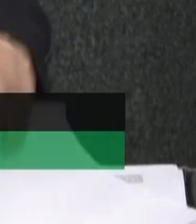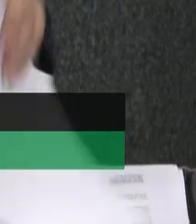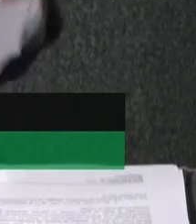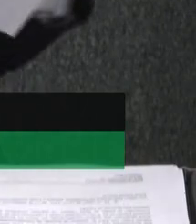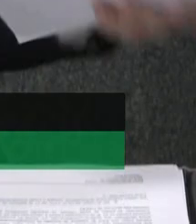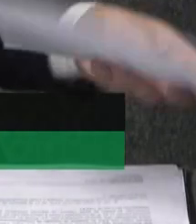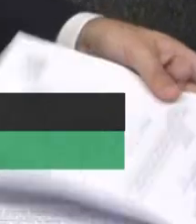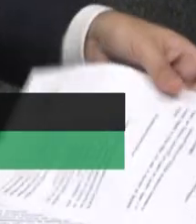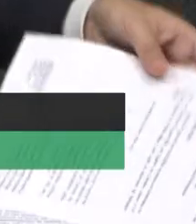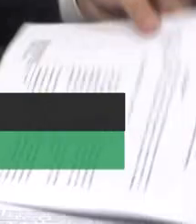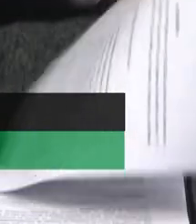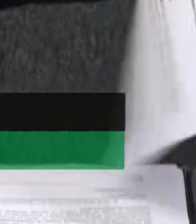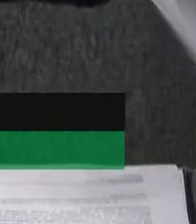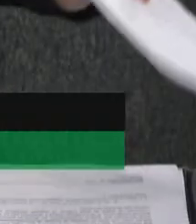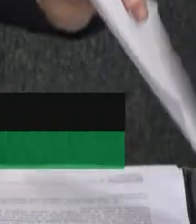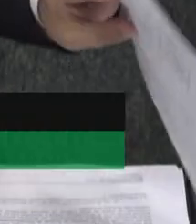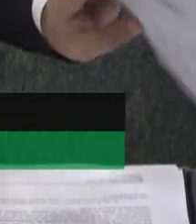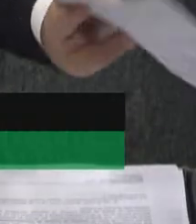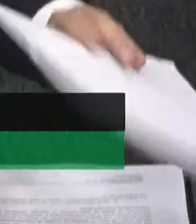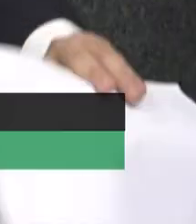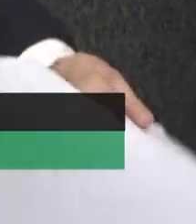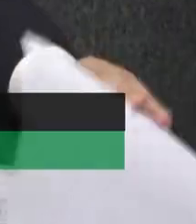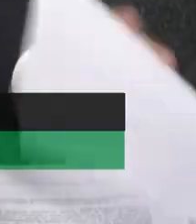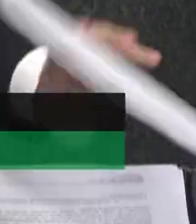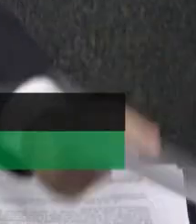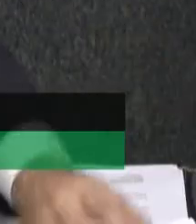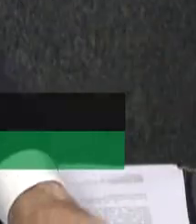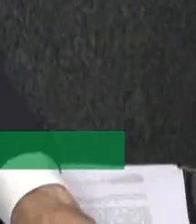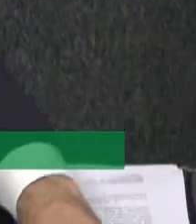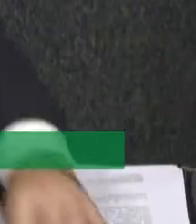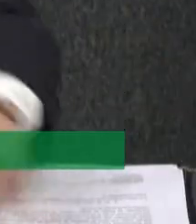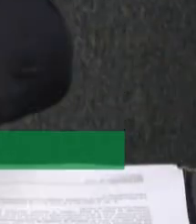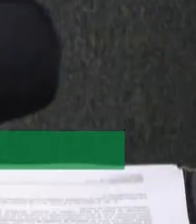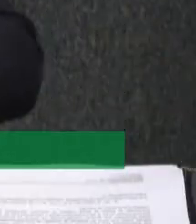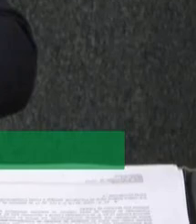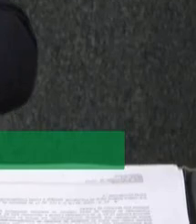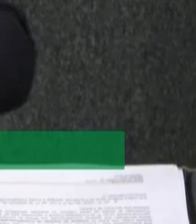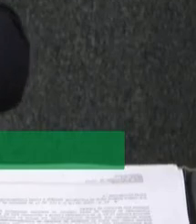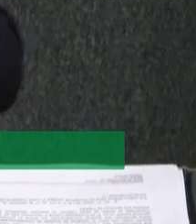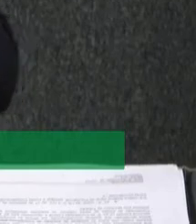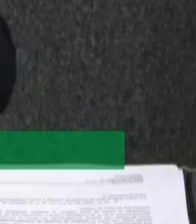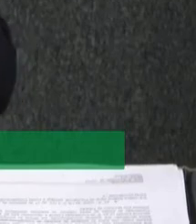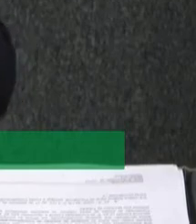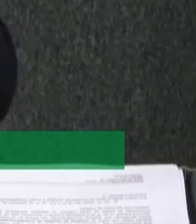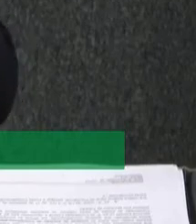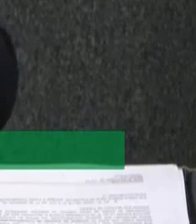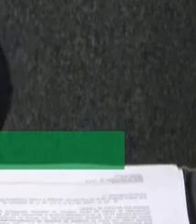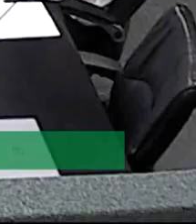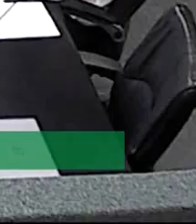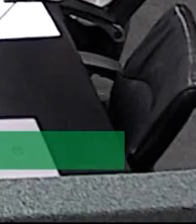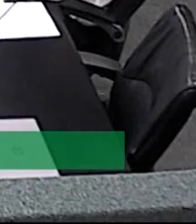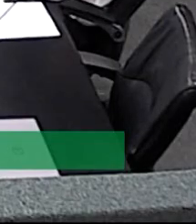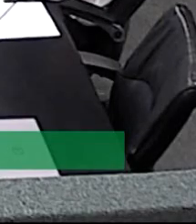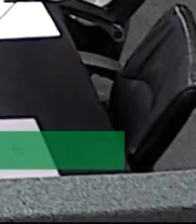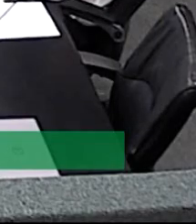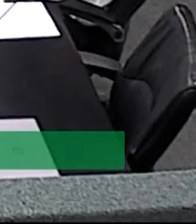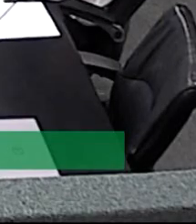discussão não havendo Quem Queira discutir em votação os deputados que a prova permaneça como se encontra Está aprovado o PL